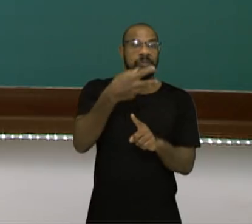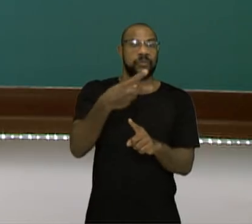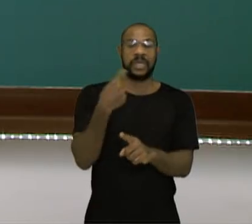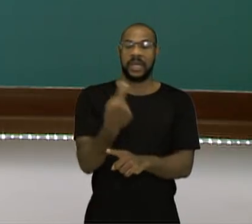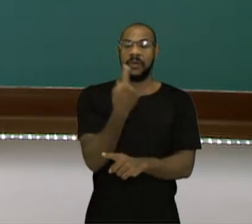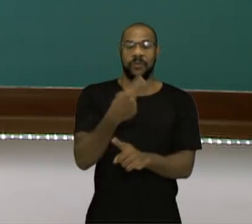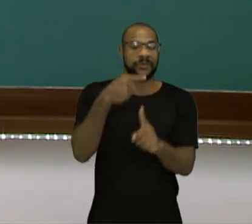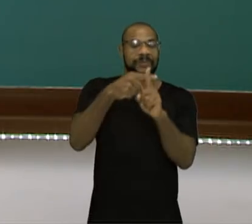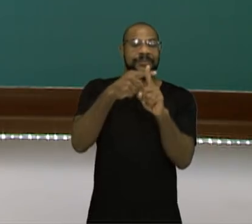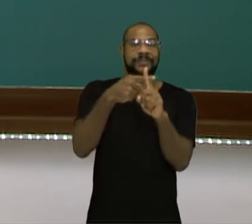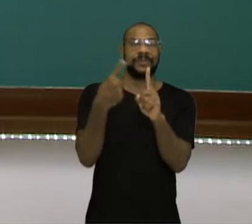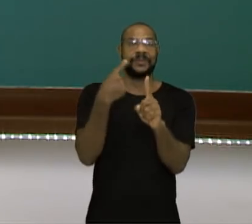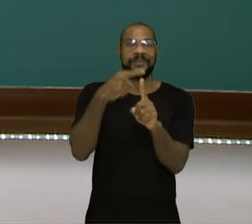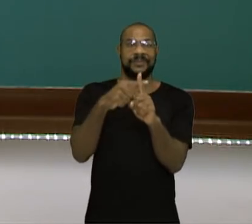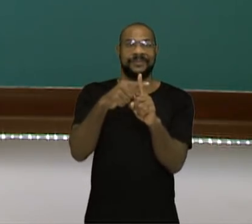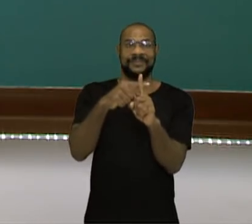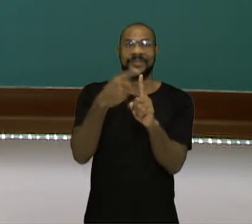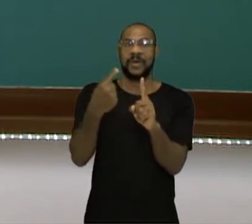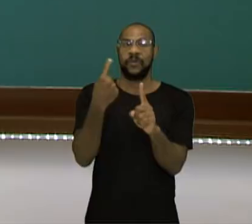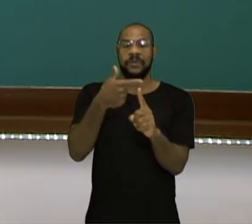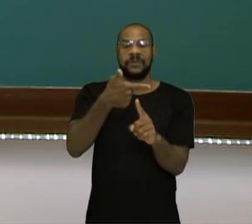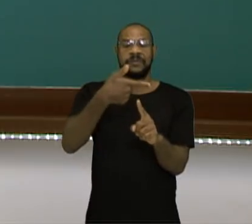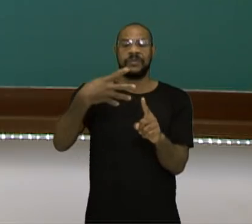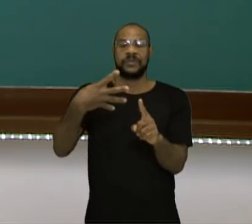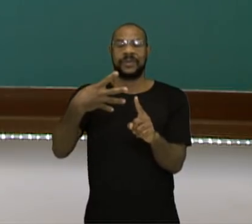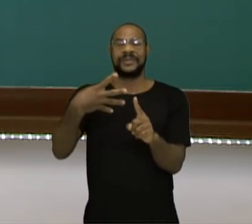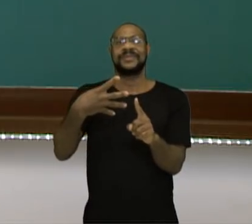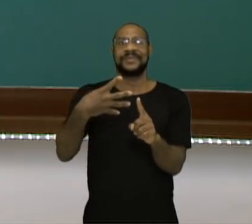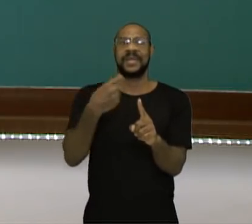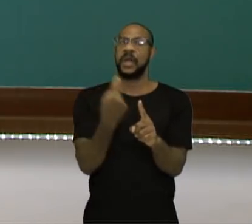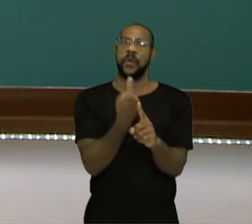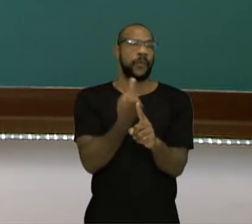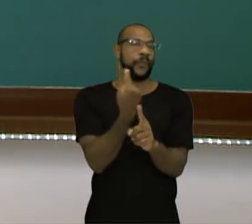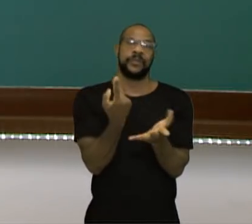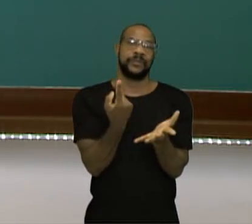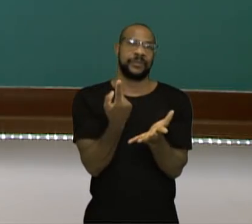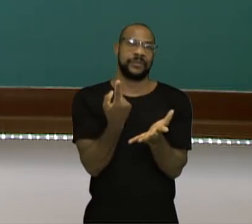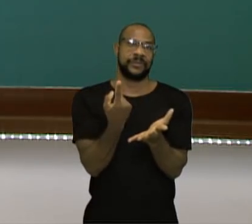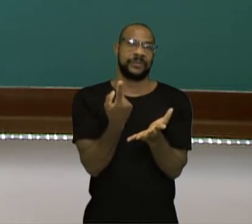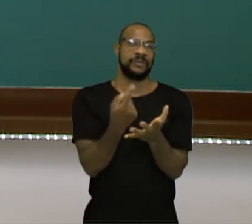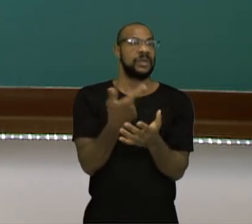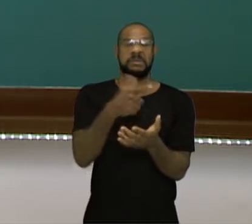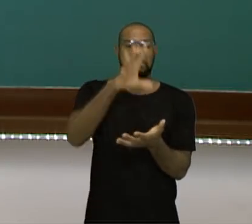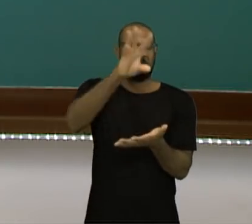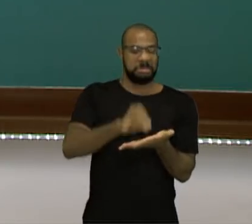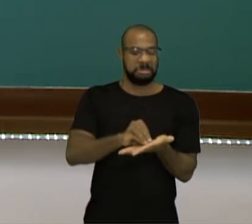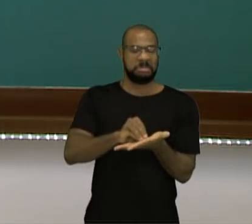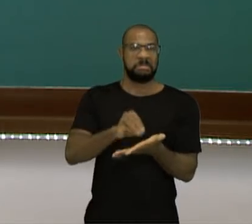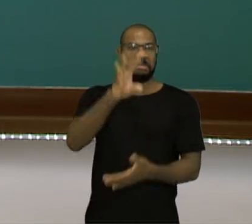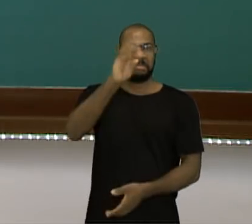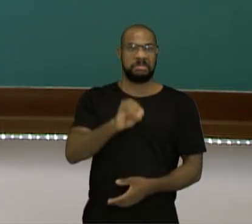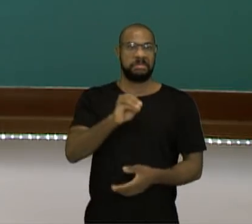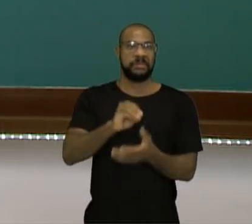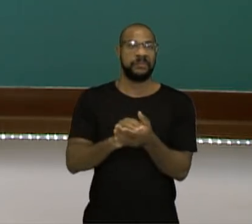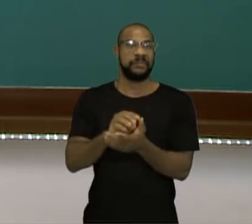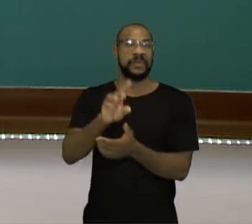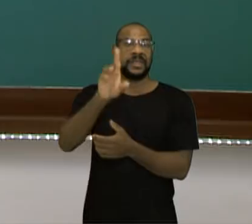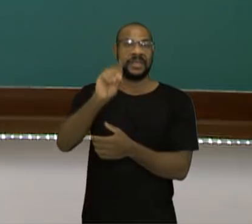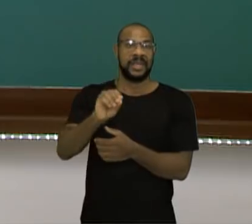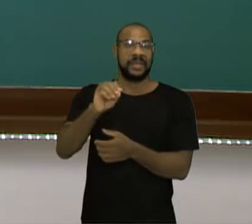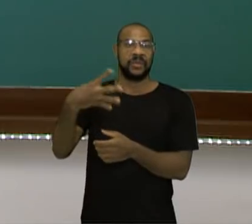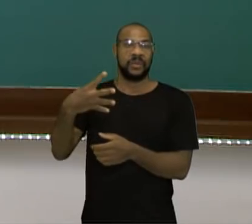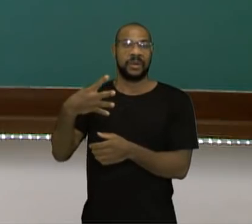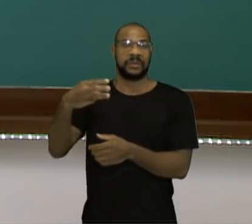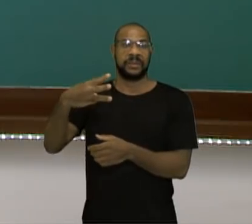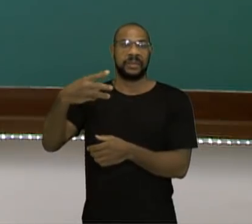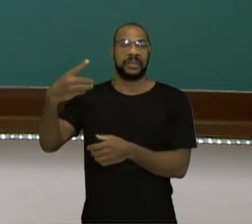aqui na expressão. Não tem outro positivo para juntar com ele. Então, a gente vai simplesmente repetir ele aqui. O 10, o 4, o 31 e